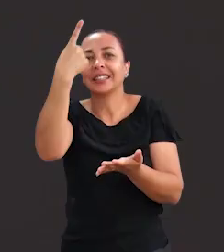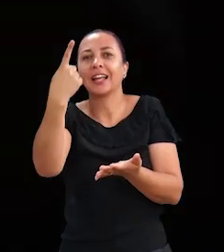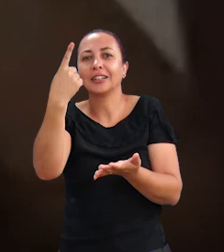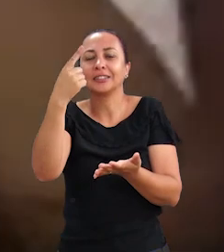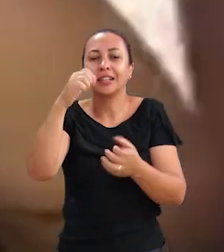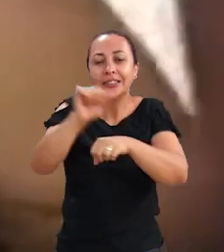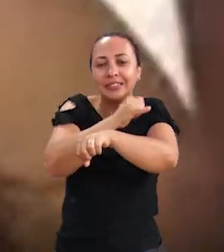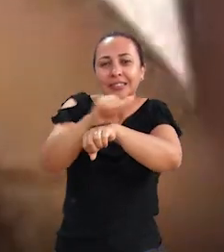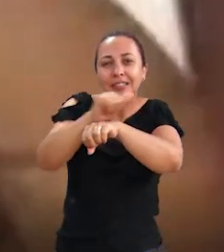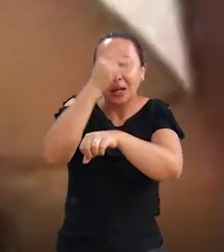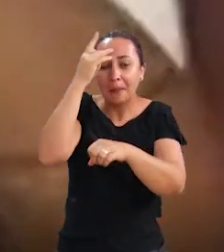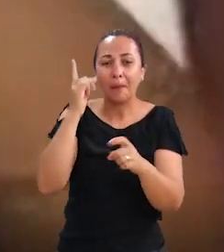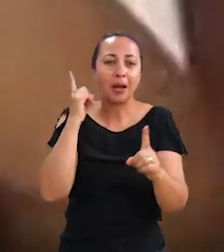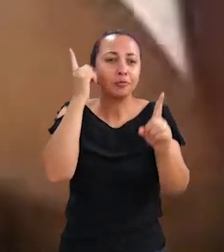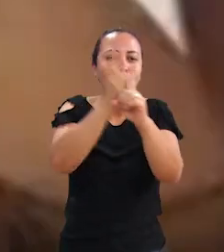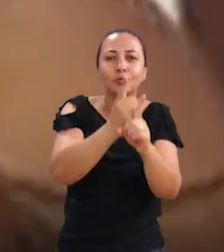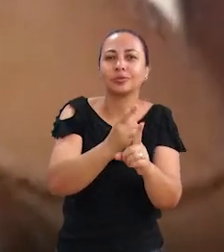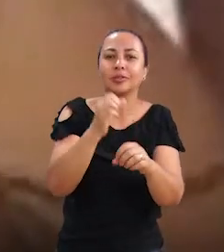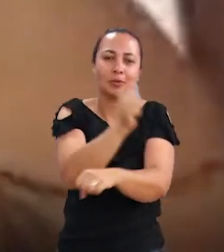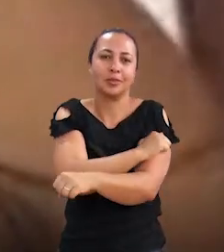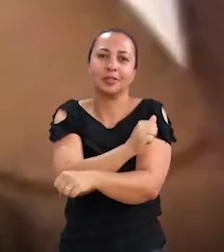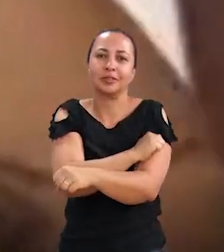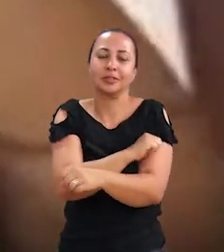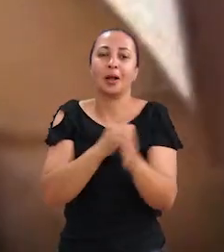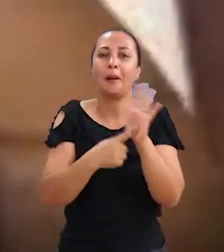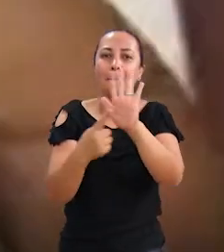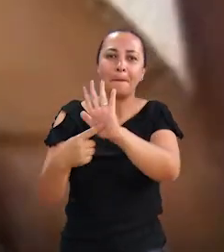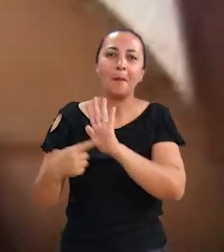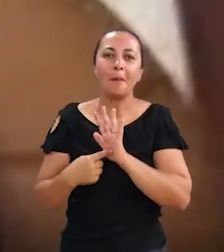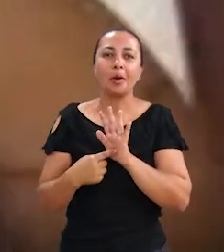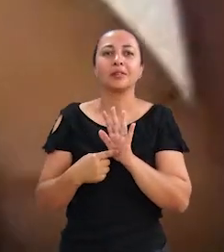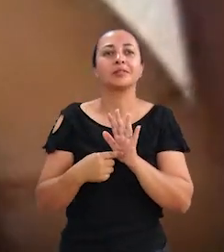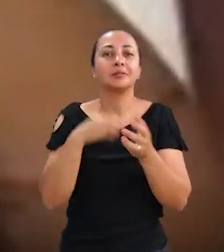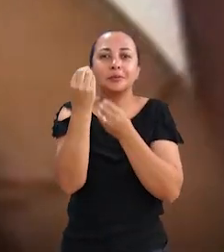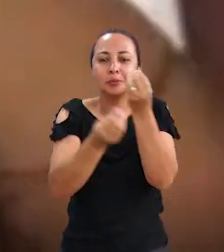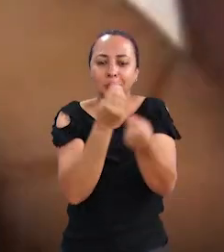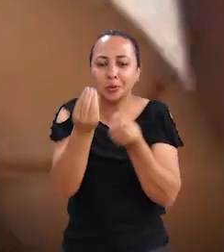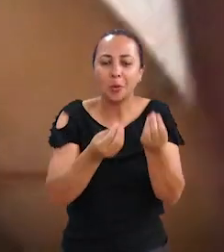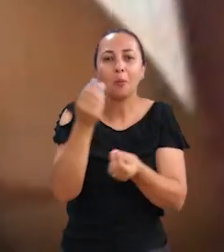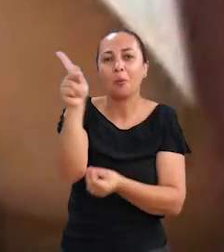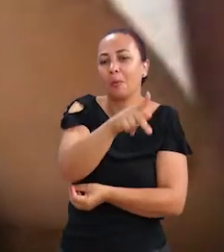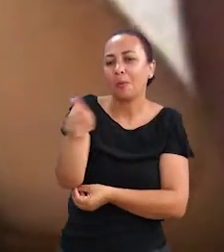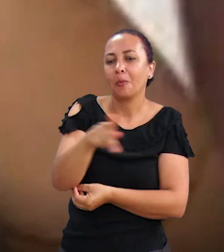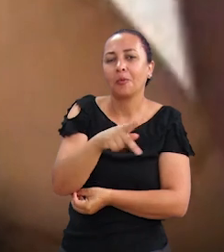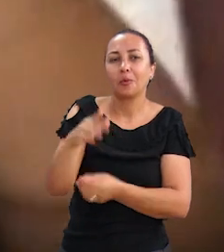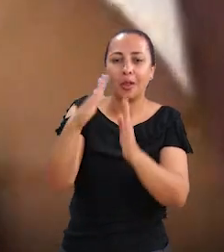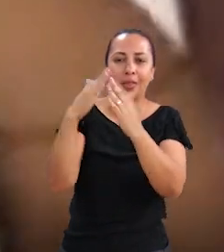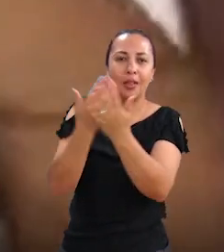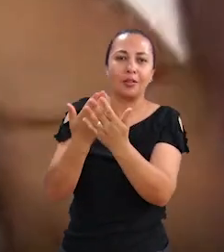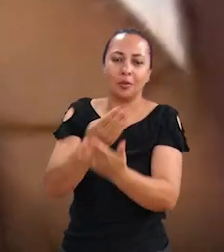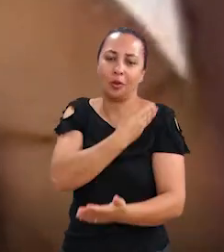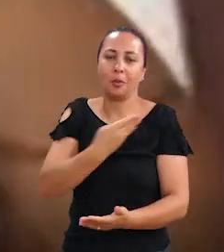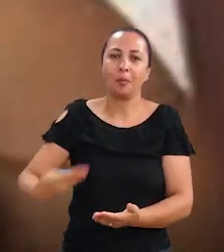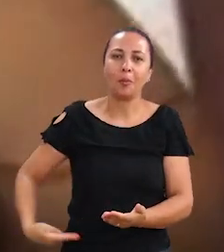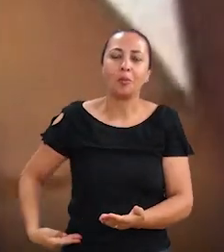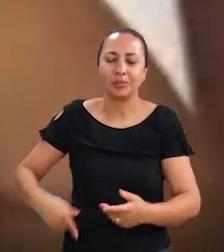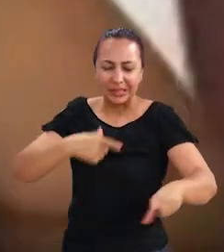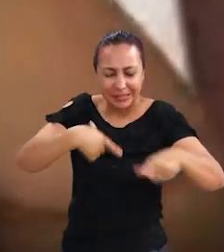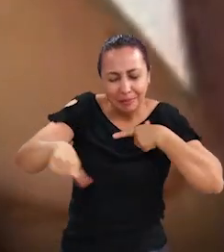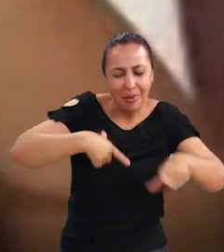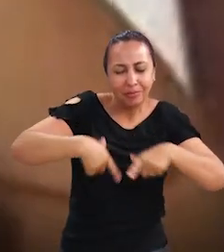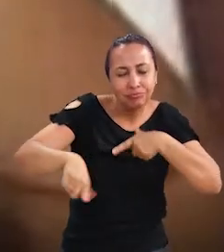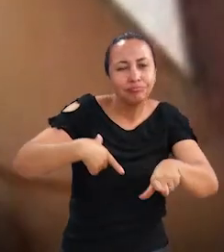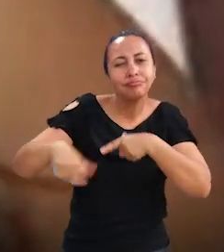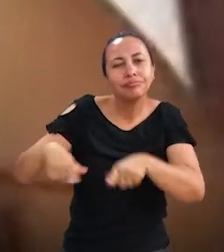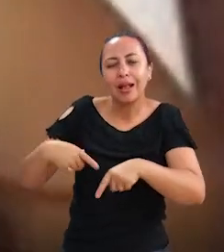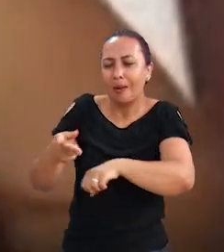ideias, estratégias mesmo, para poder alcançar esses alunos. Então, assim, mostra como o professor da escola pública, ele se redobra,